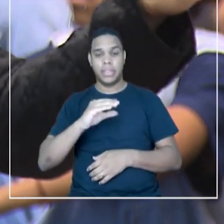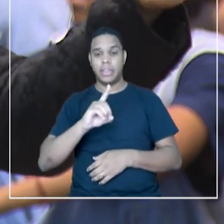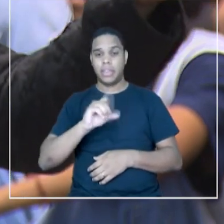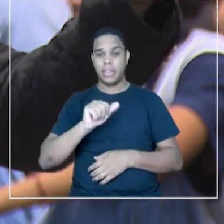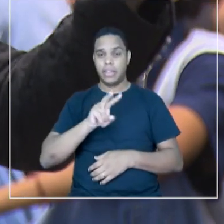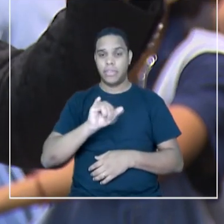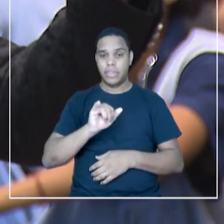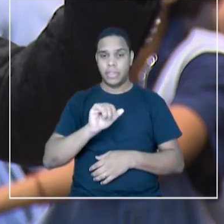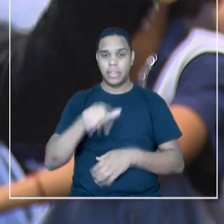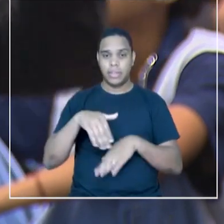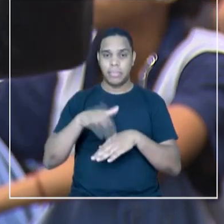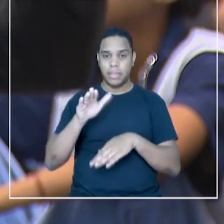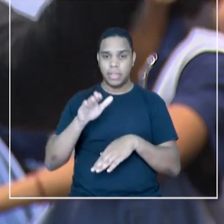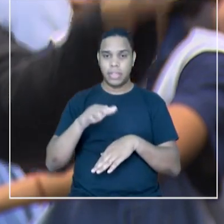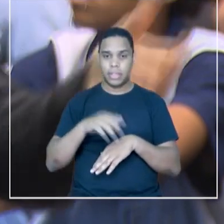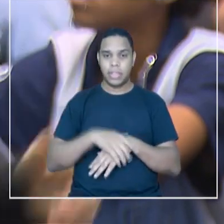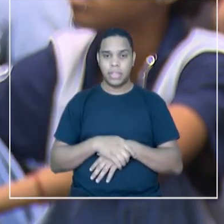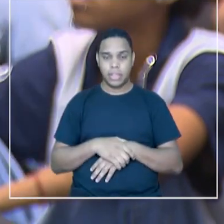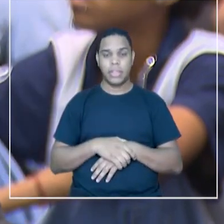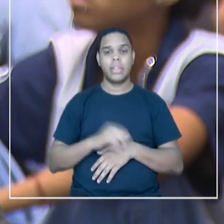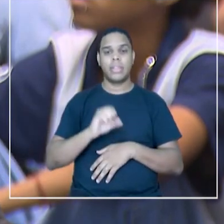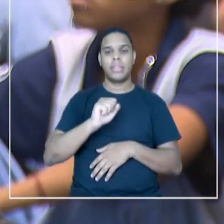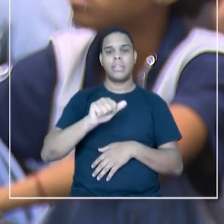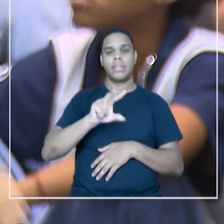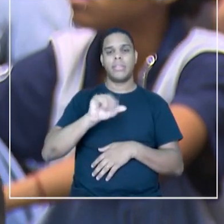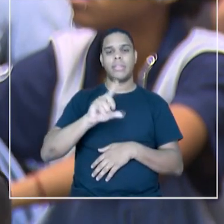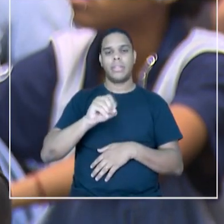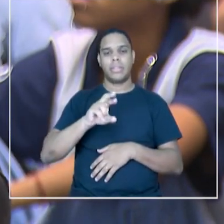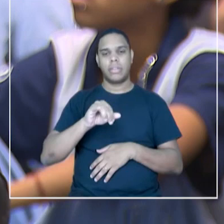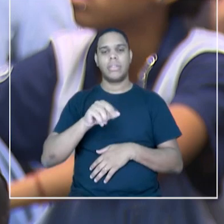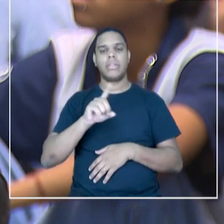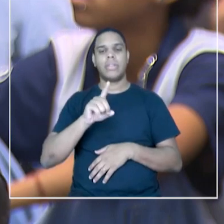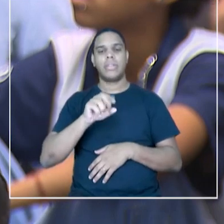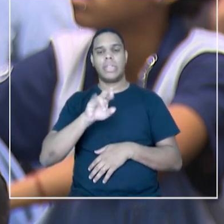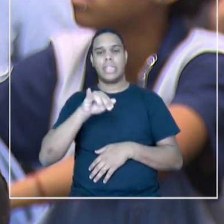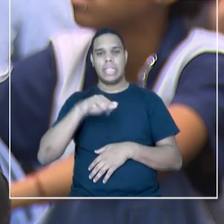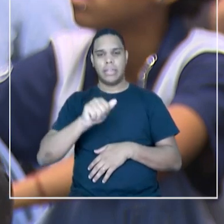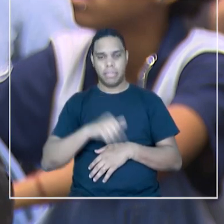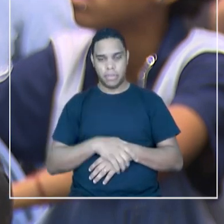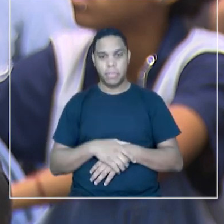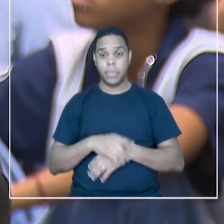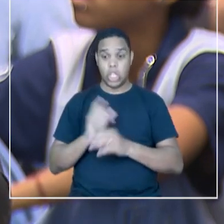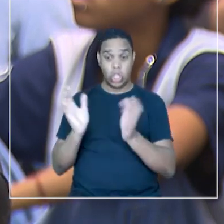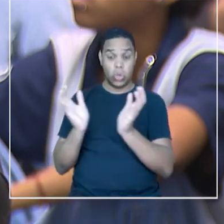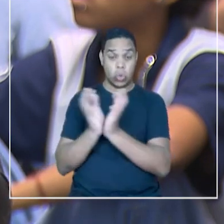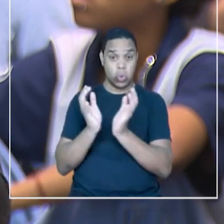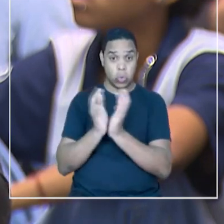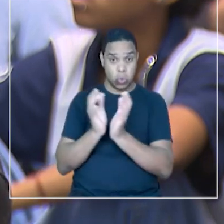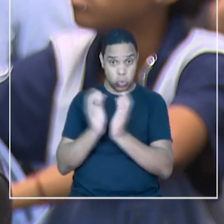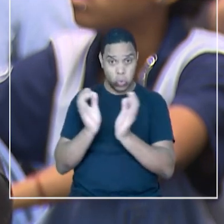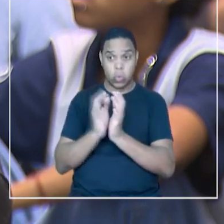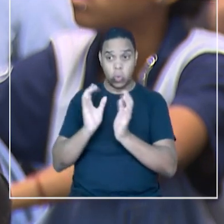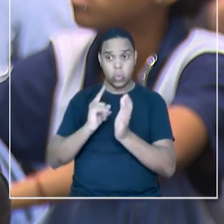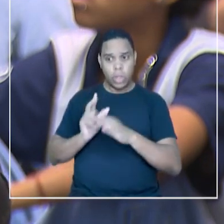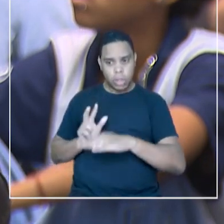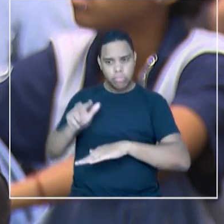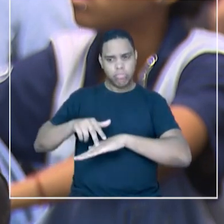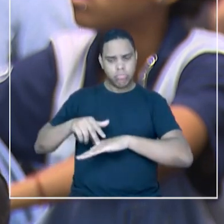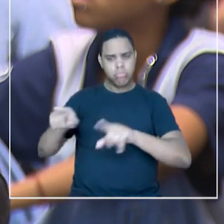mais, gente? MC Davi, Rian, Salvador da Rima, lógico. E aí, é uma galera que, tipo, estava tendo uma legitimidade muito grande, assim,